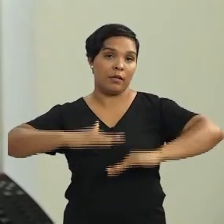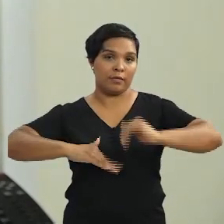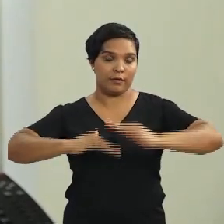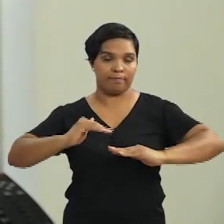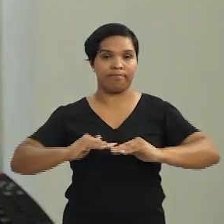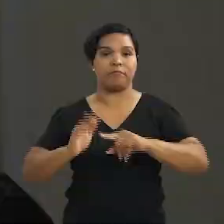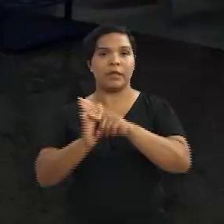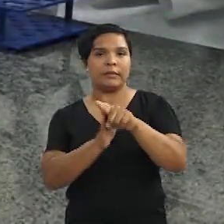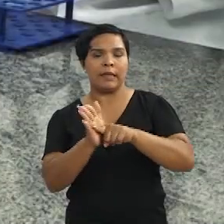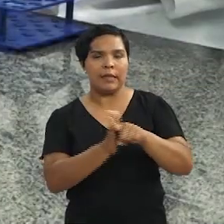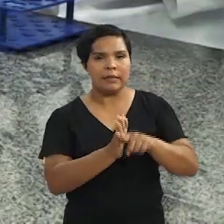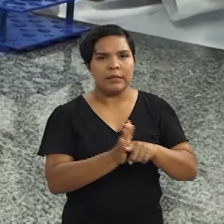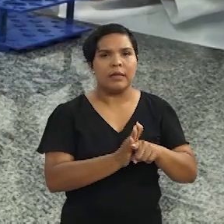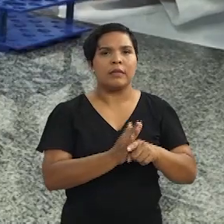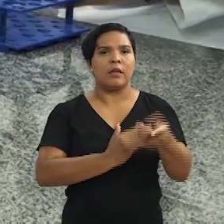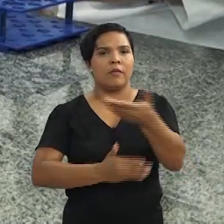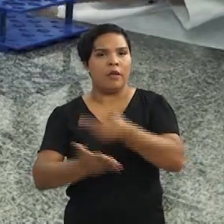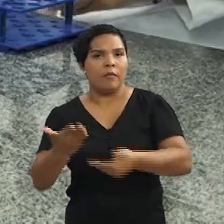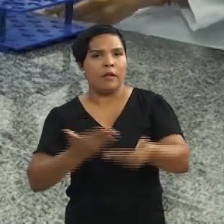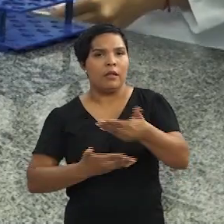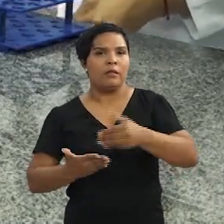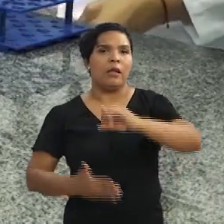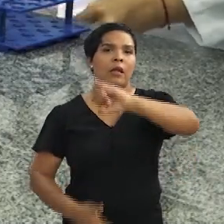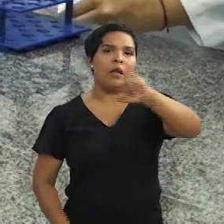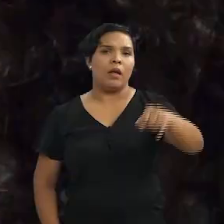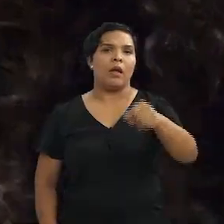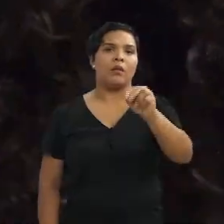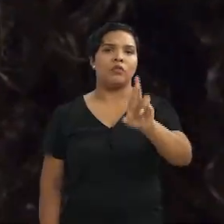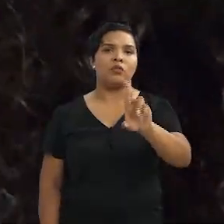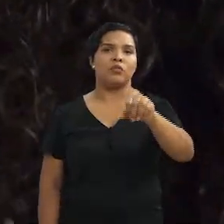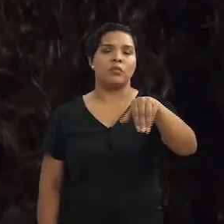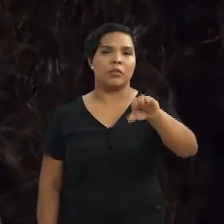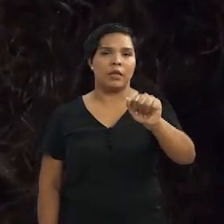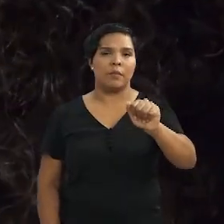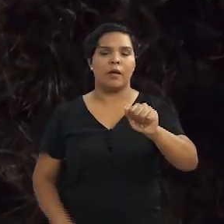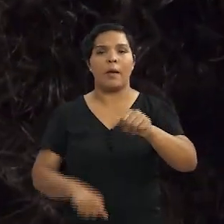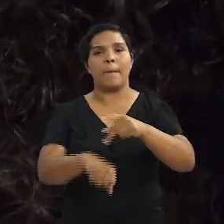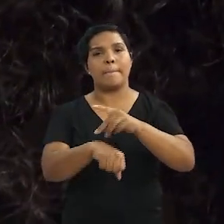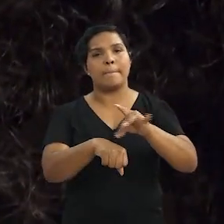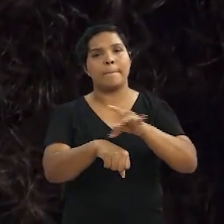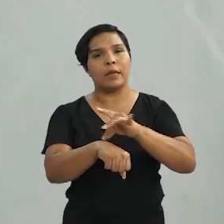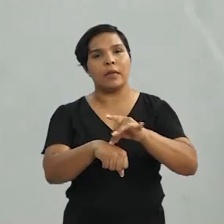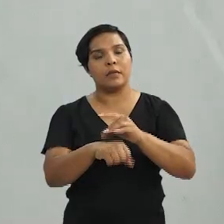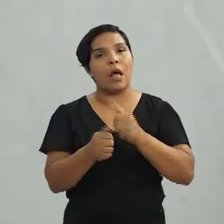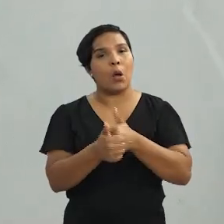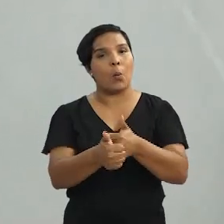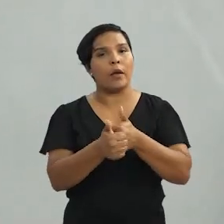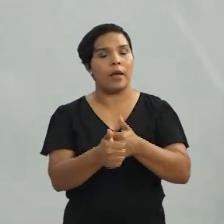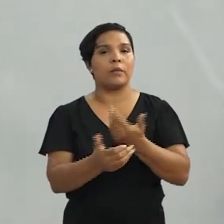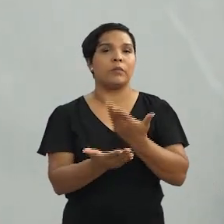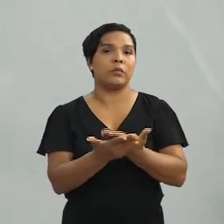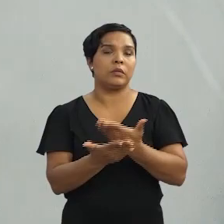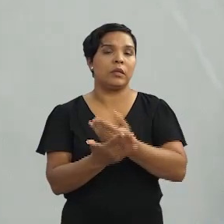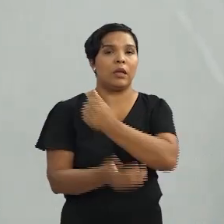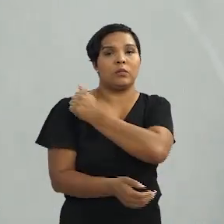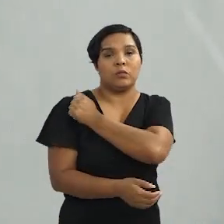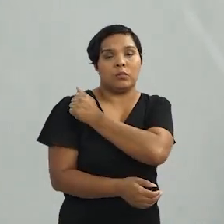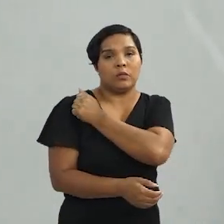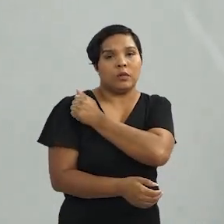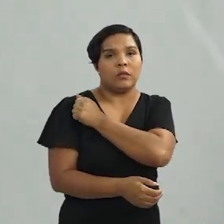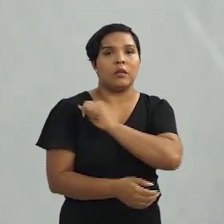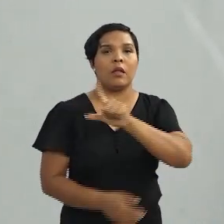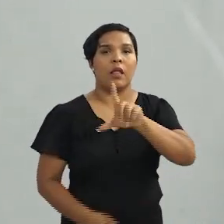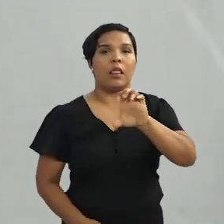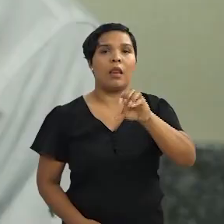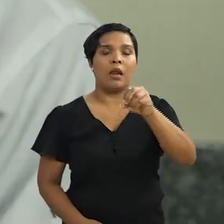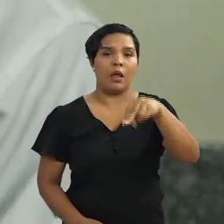para os profissionais. As análises envolvendo o extrato à base da jurema preta em felinos estão sendo acompanhadas pelo estudante do